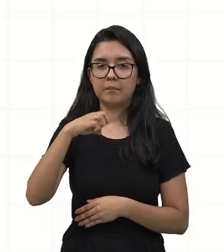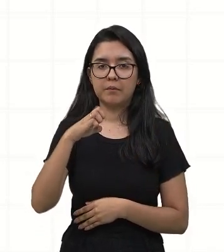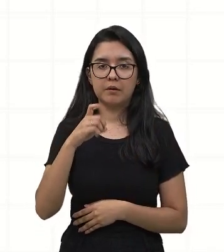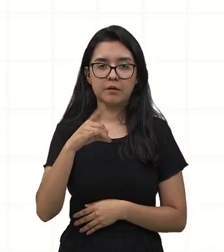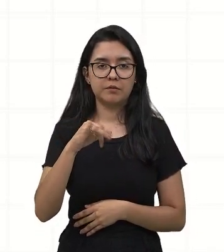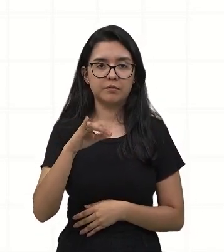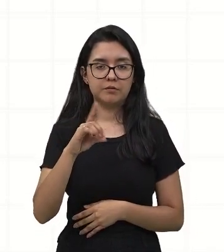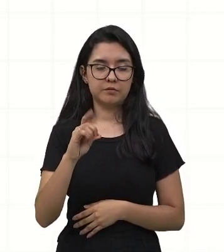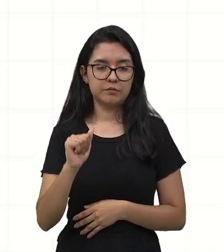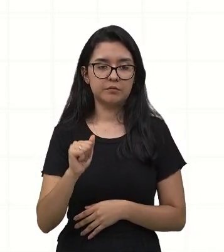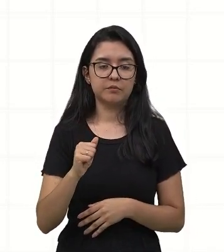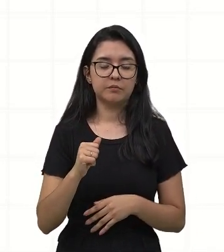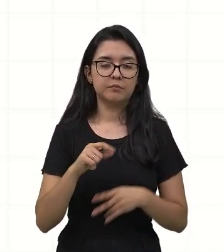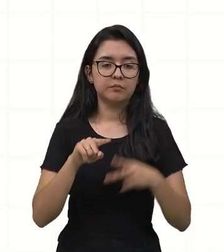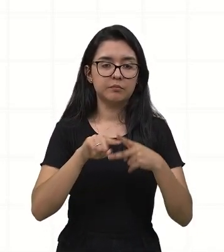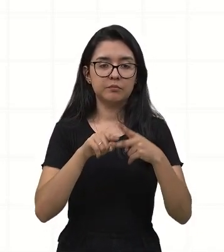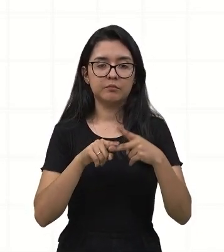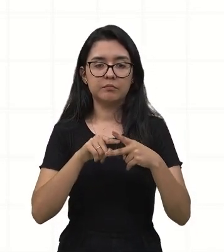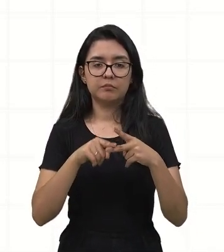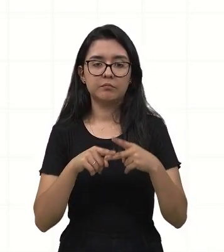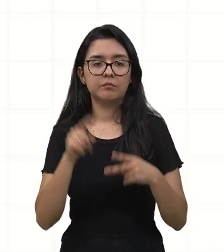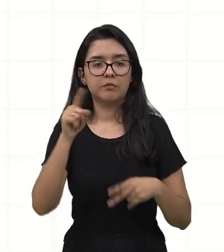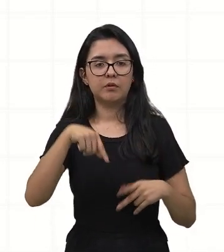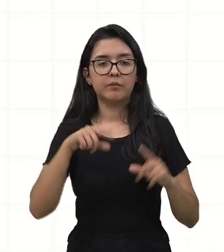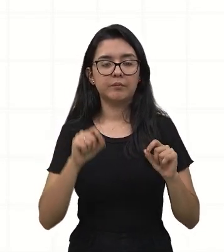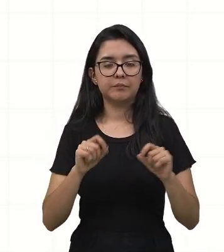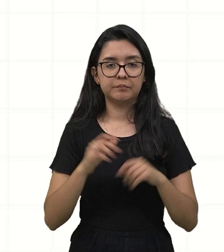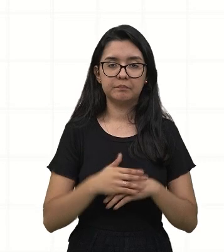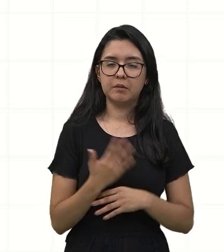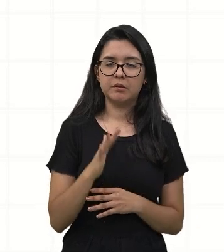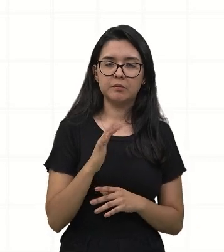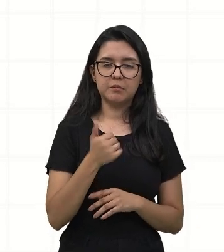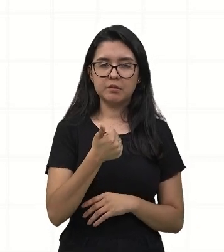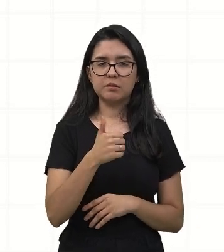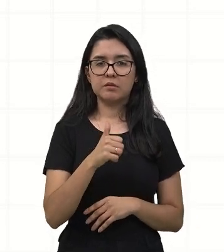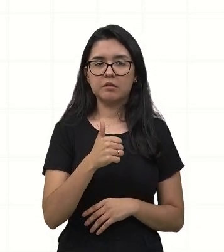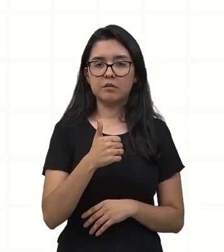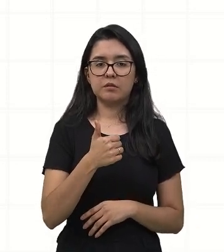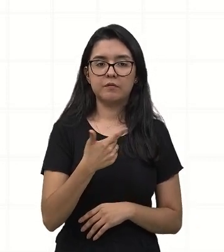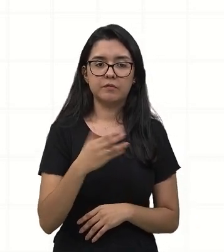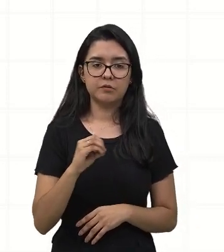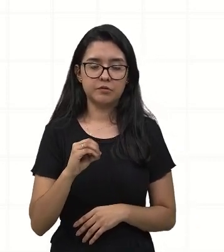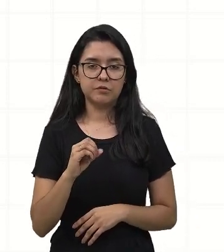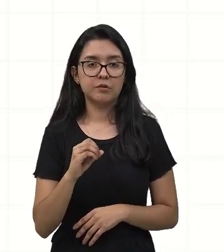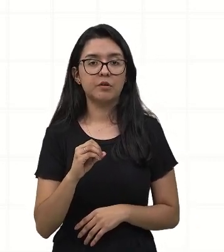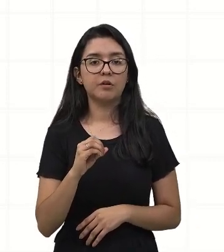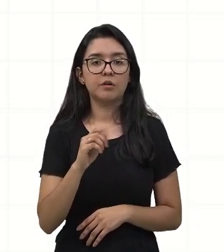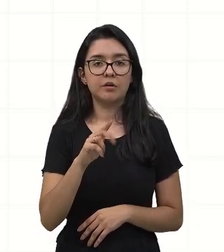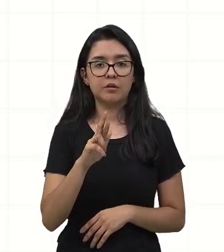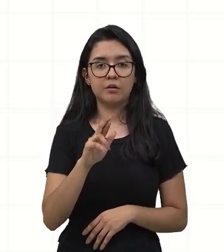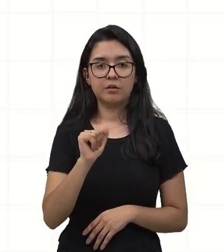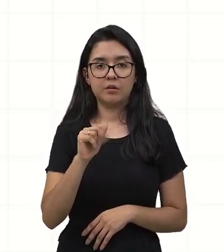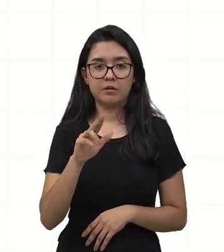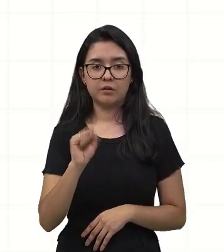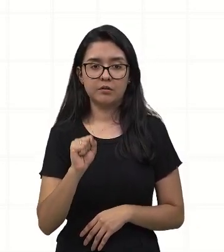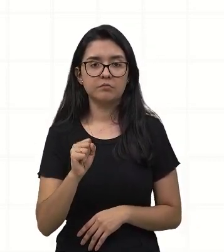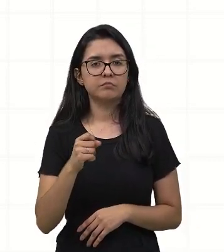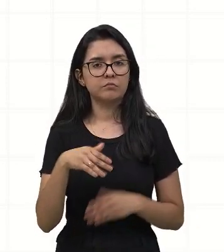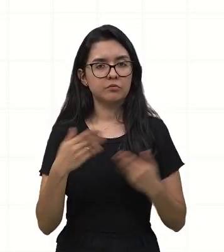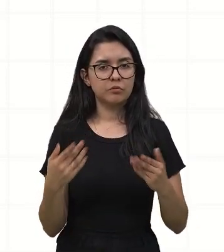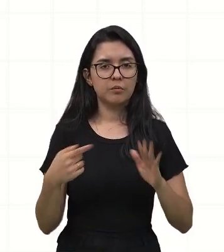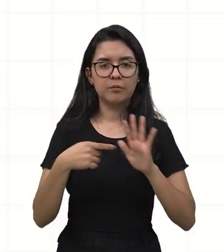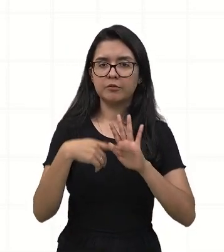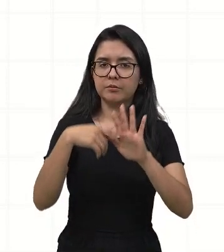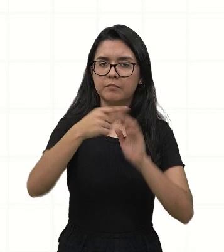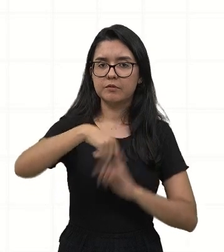ficar melhor? Esse ângulo mede aproximadamente 120 graus. Tá legal? Estou mostrando assim, pessoal, que é para você aprender a usar o transferidor,